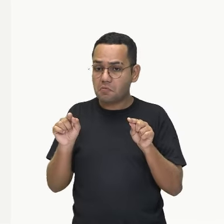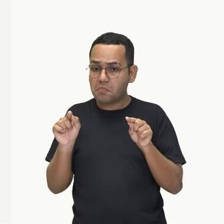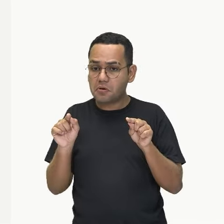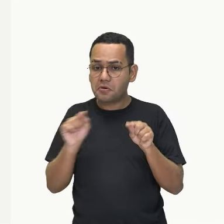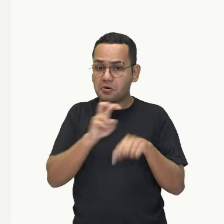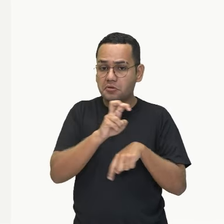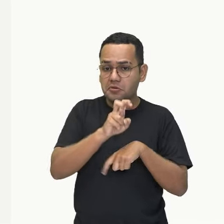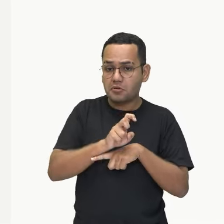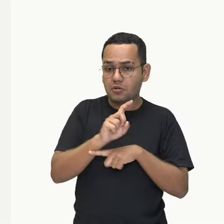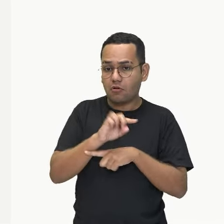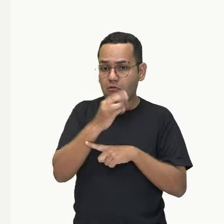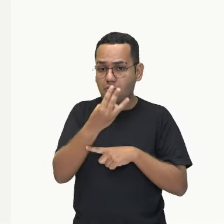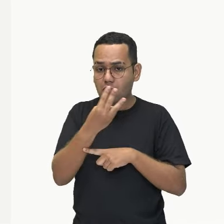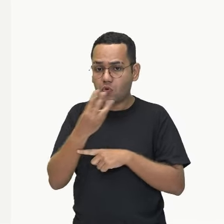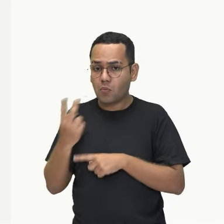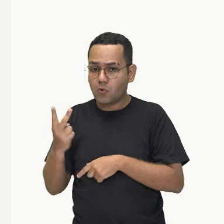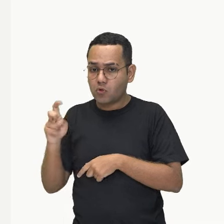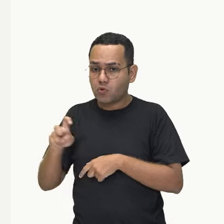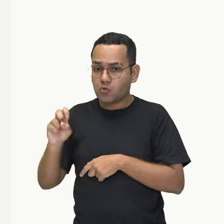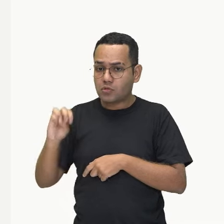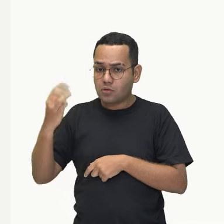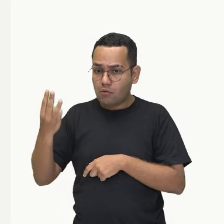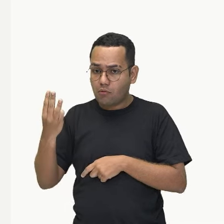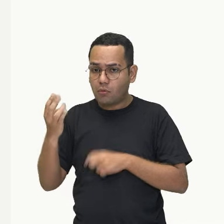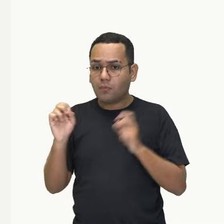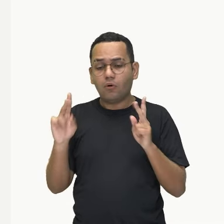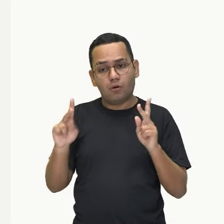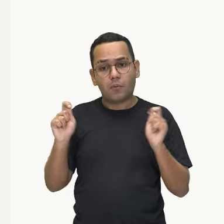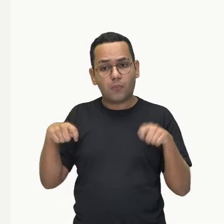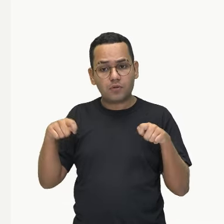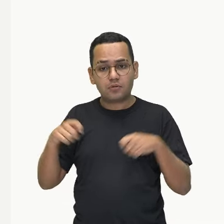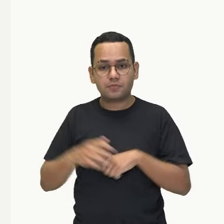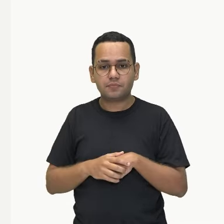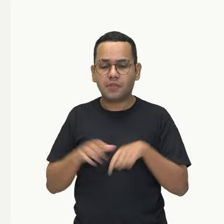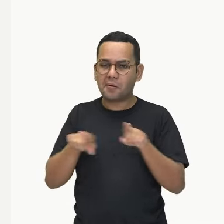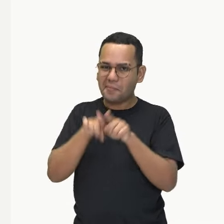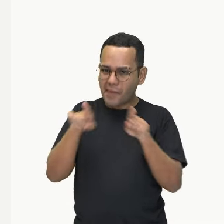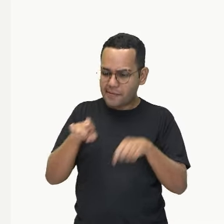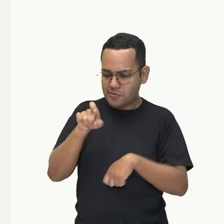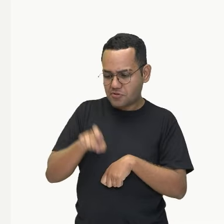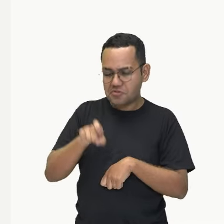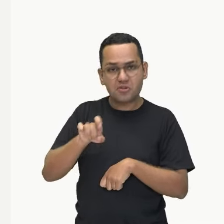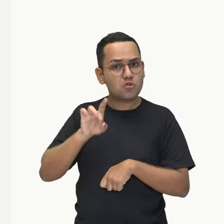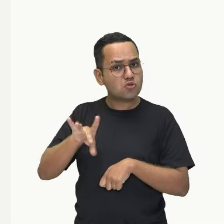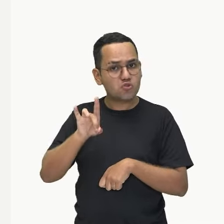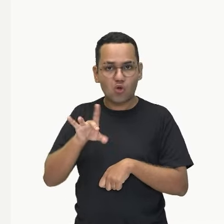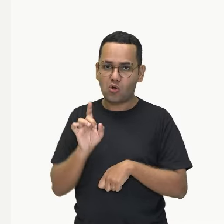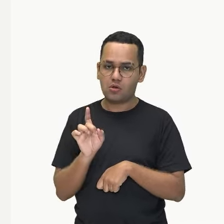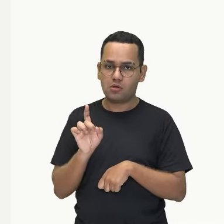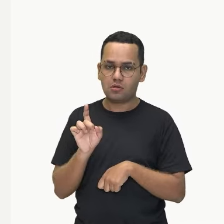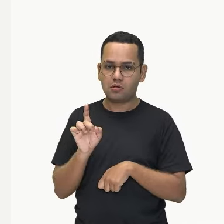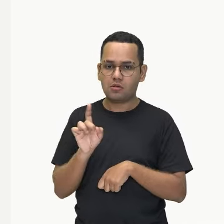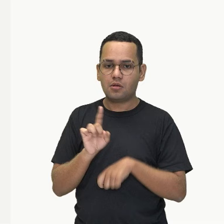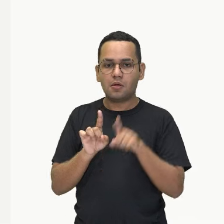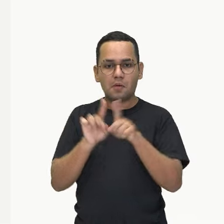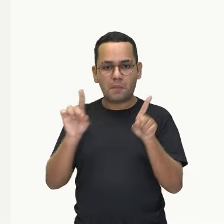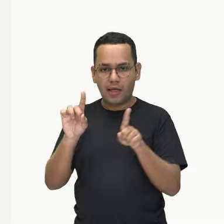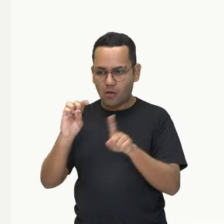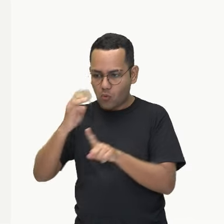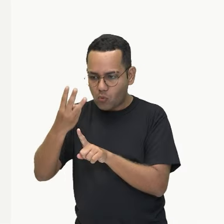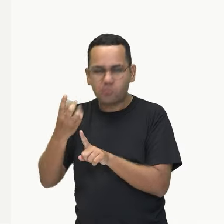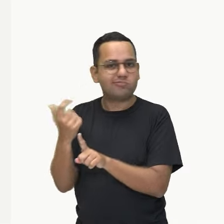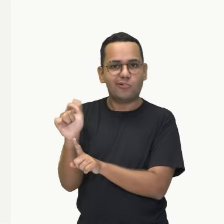mesmo expoente. Este aqui, não. Ele é x, mas ele não é ao cubo igual aos